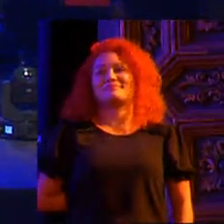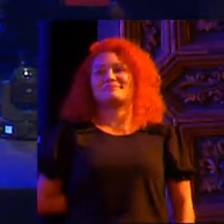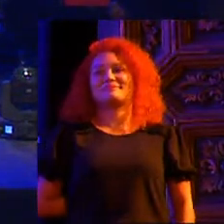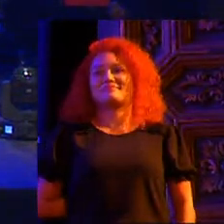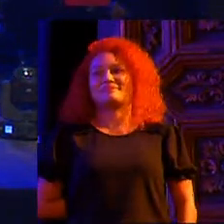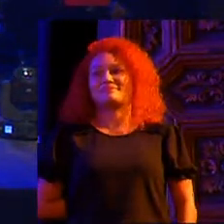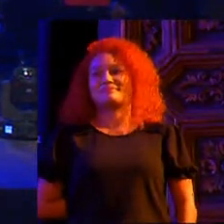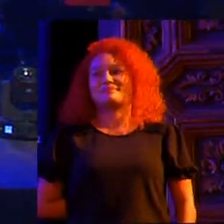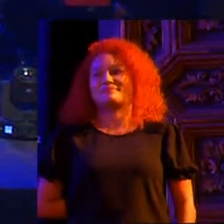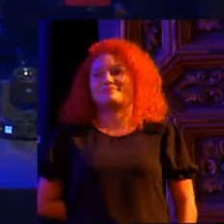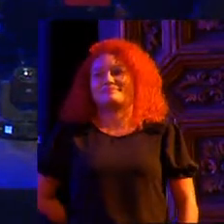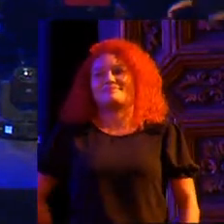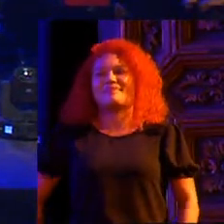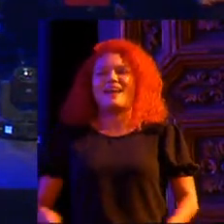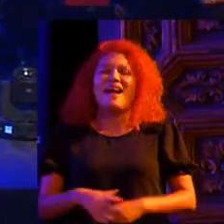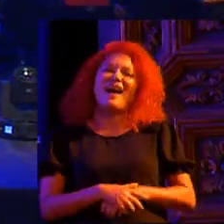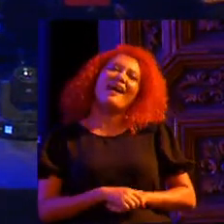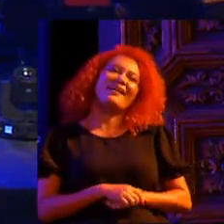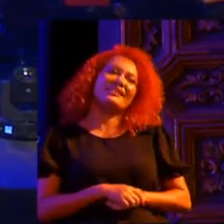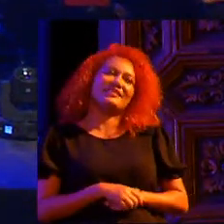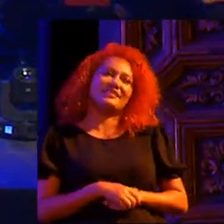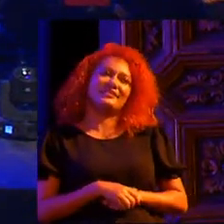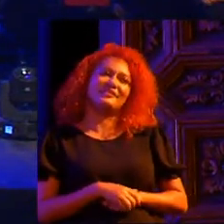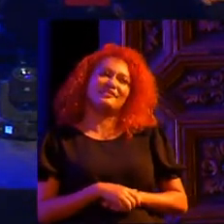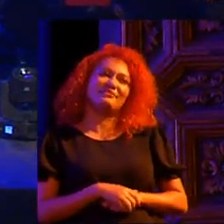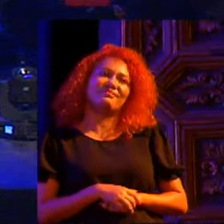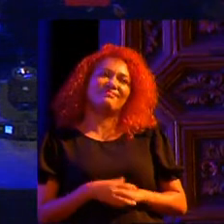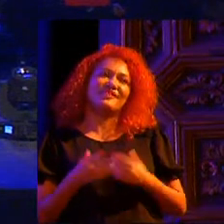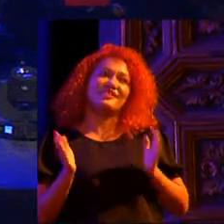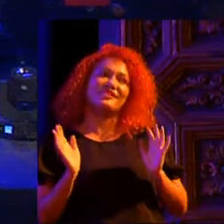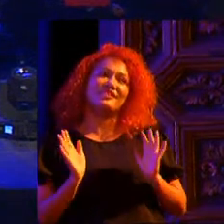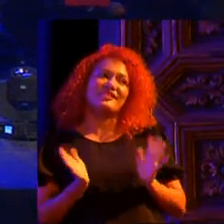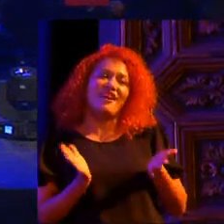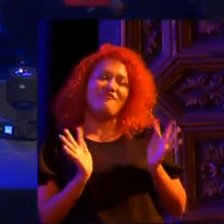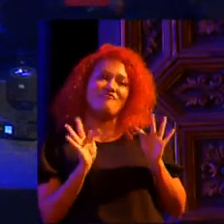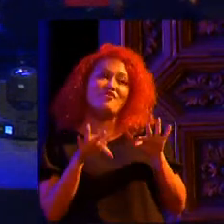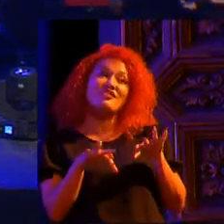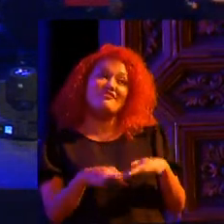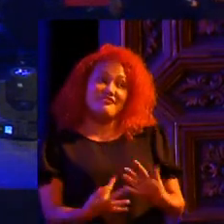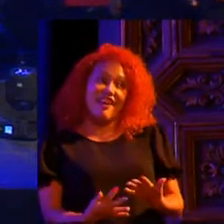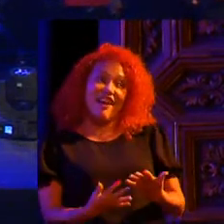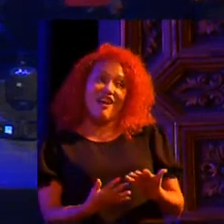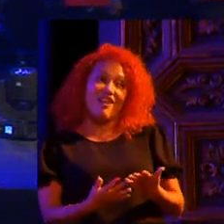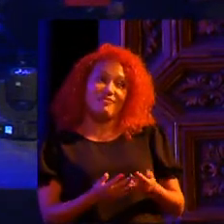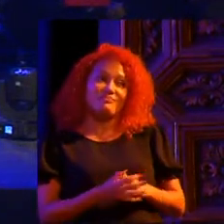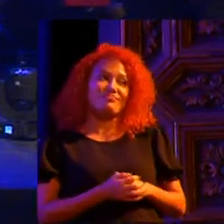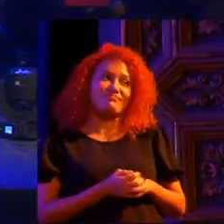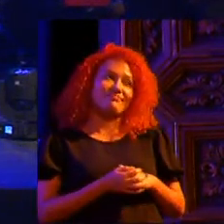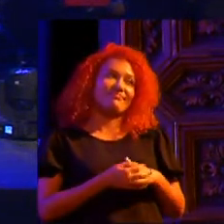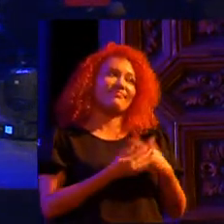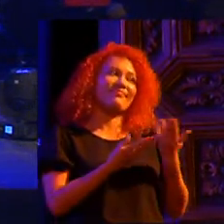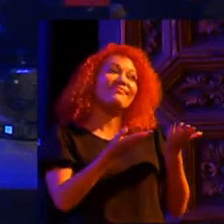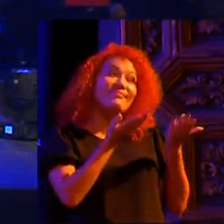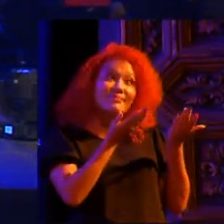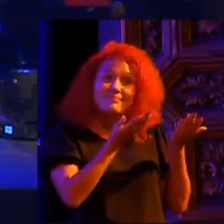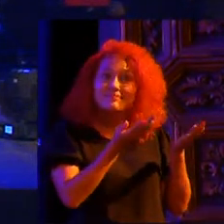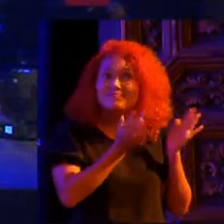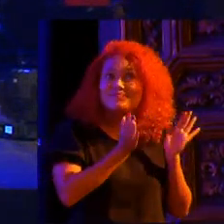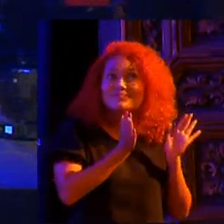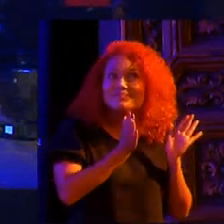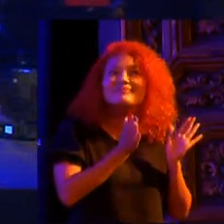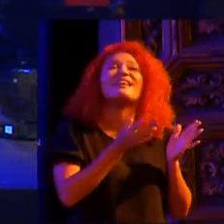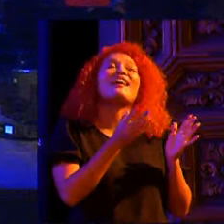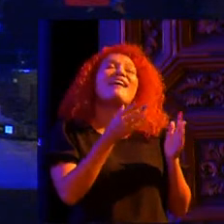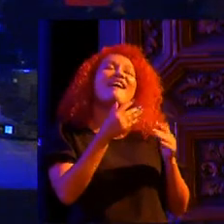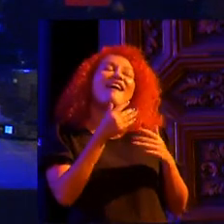Ai, gente, Arthur, estamos chegando ao final. Sim. Tudo ensaiado, que a gente